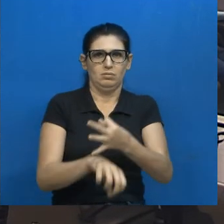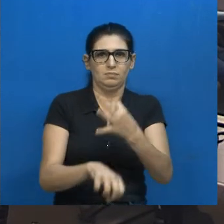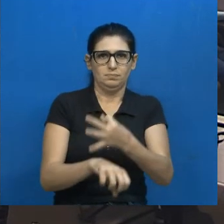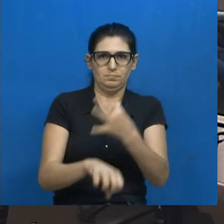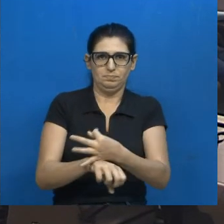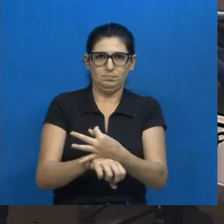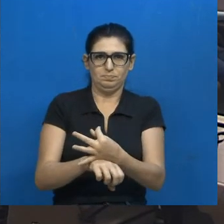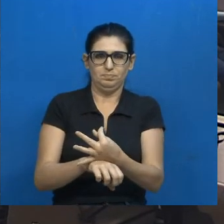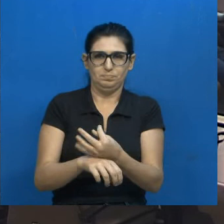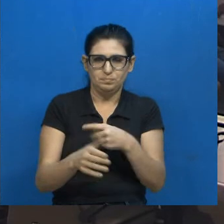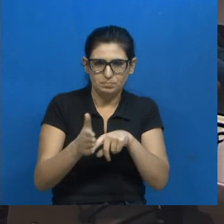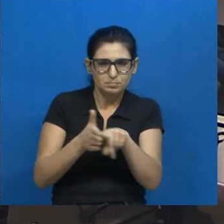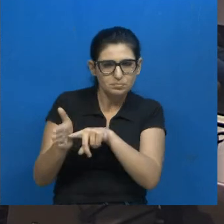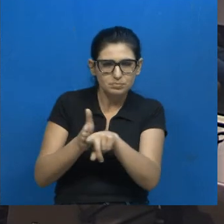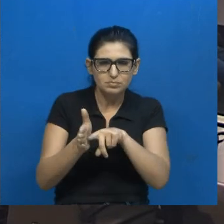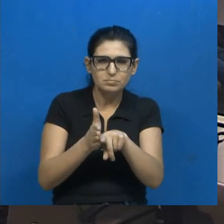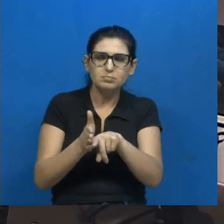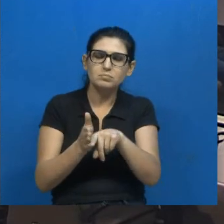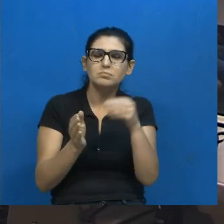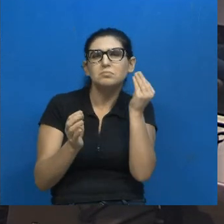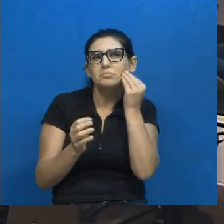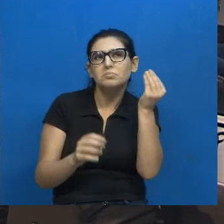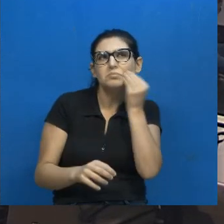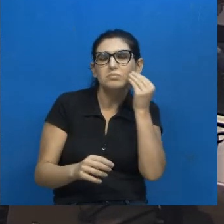feita para tentar fazer essa melhoria.